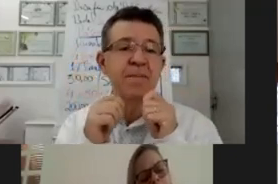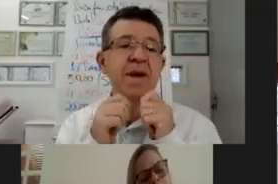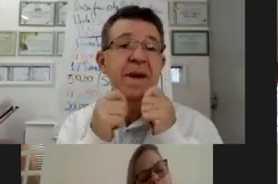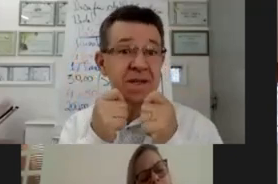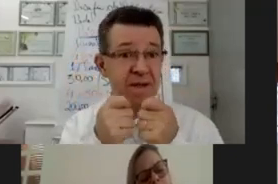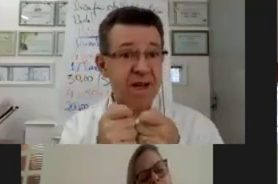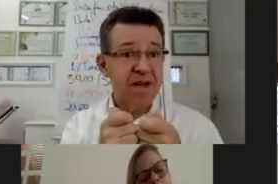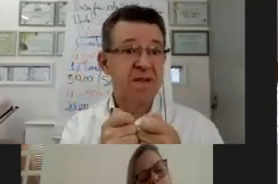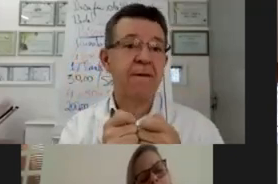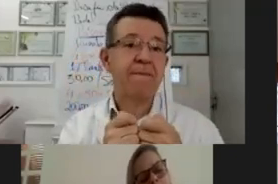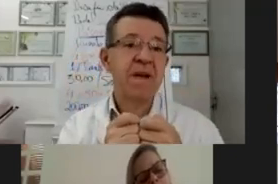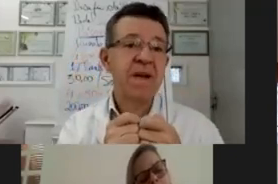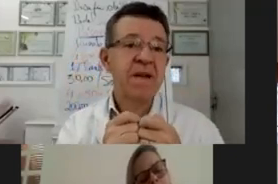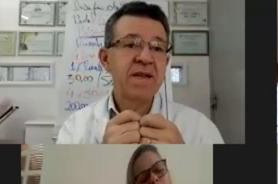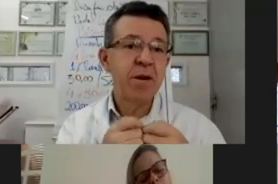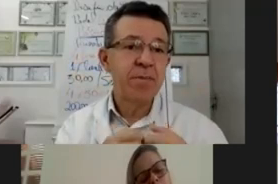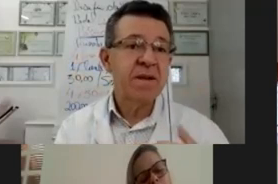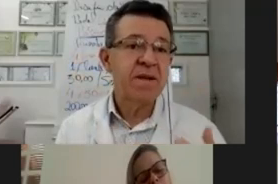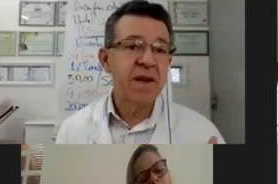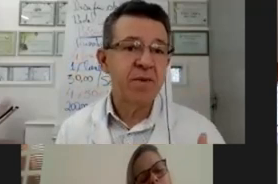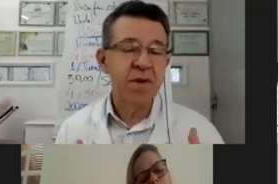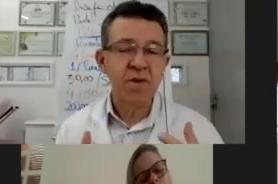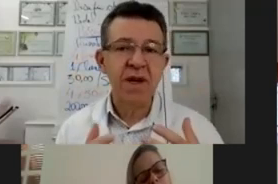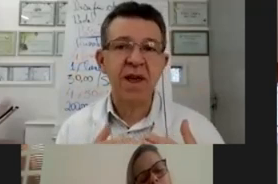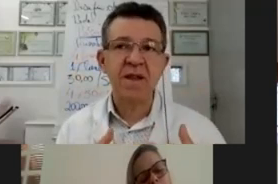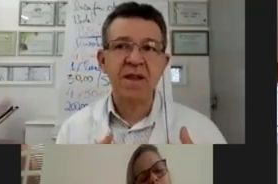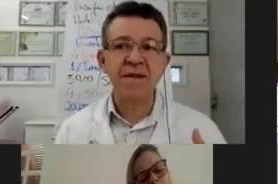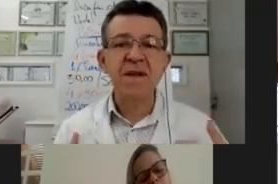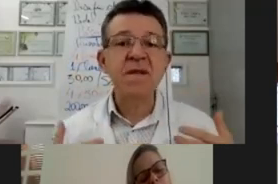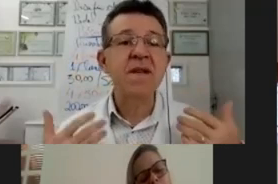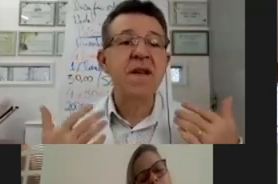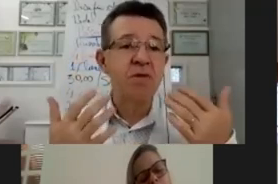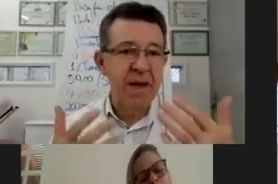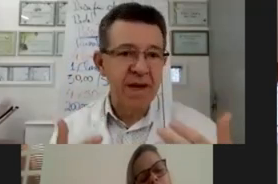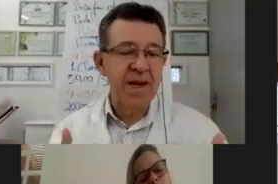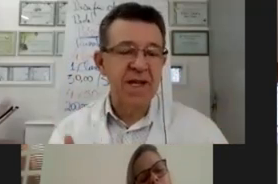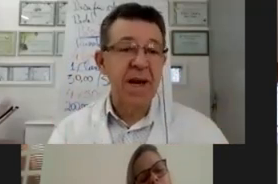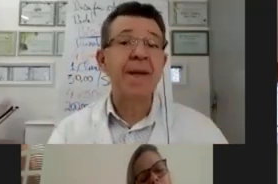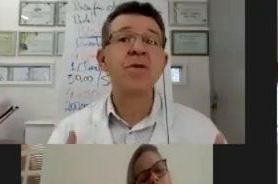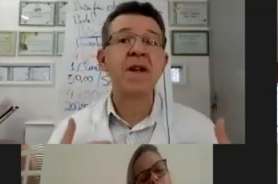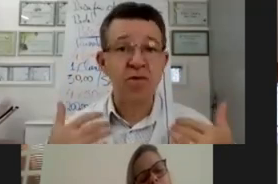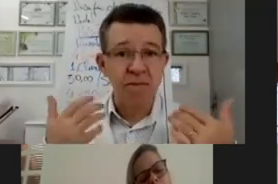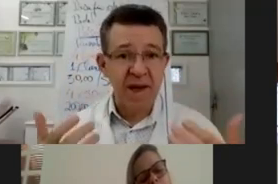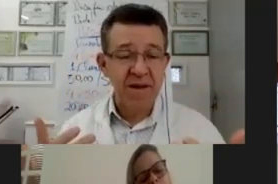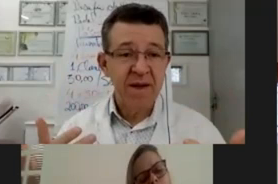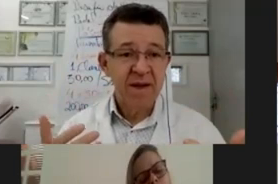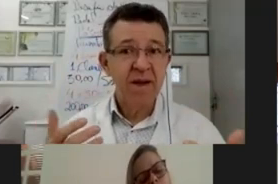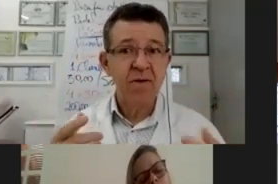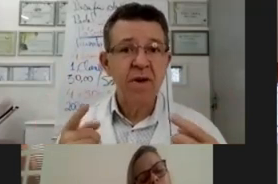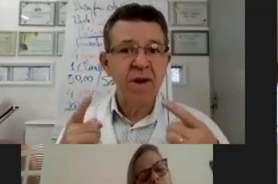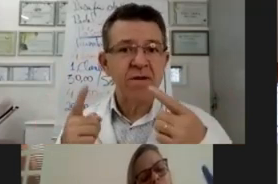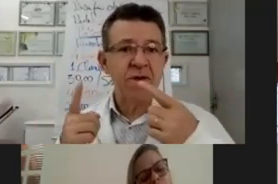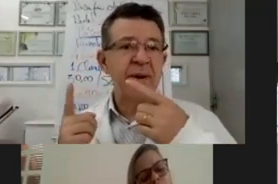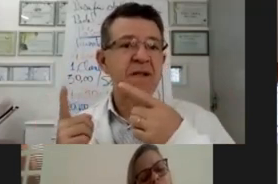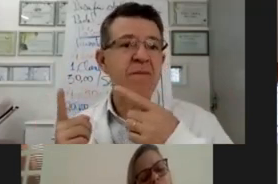aquela terapia mais intensa. Se eu percebo que o cliente está avançando bem, ele está melhorando bem,